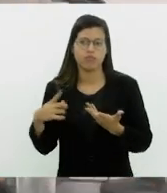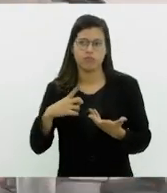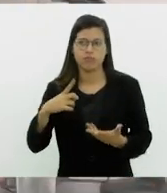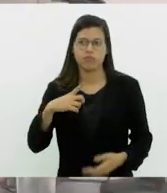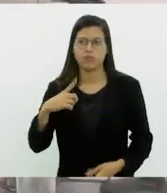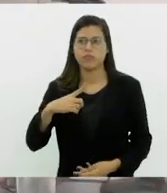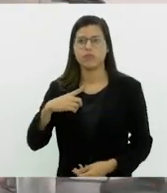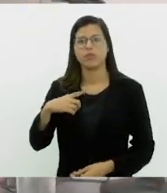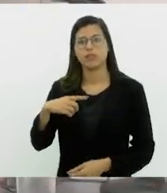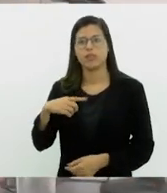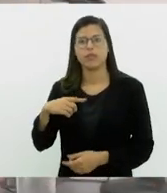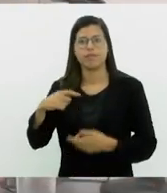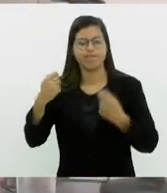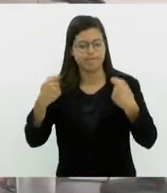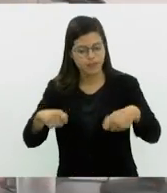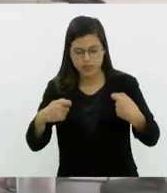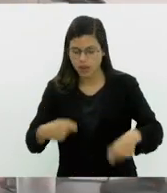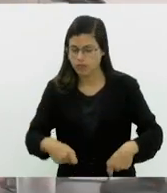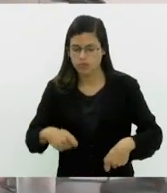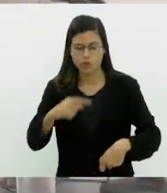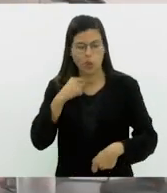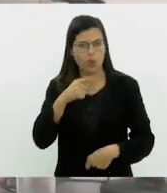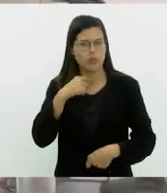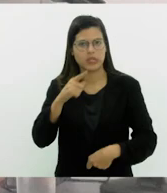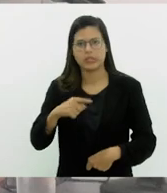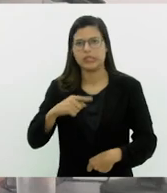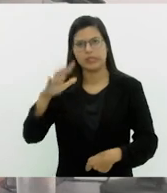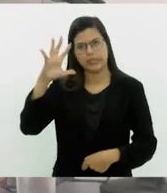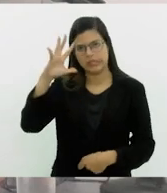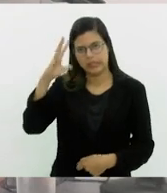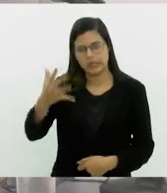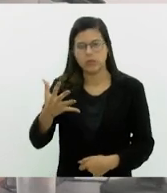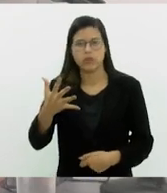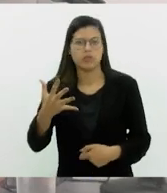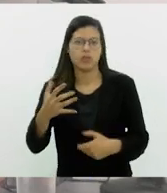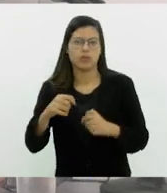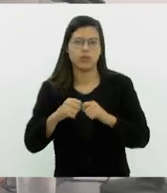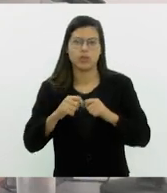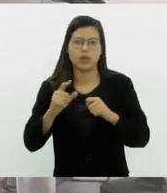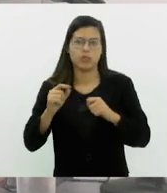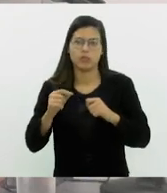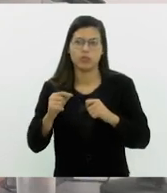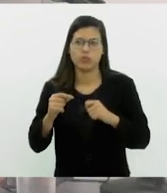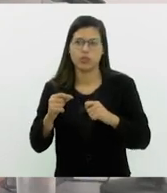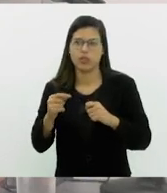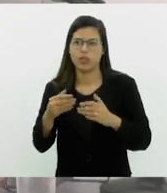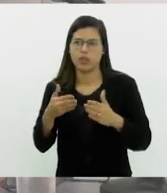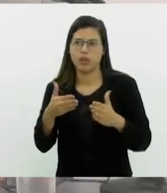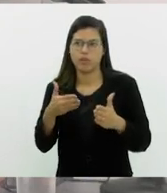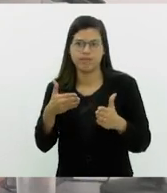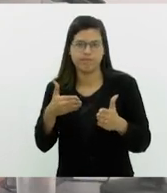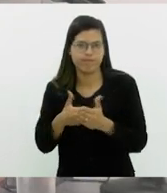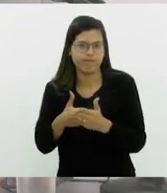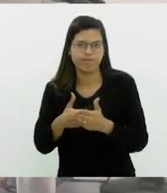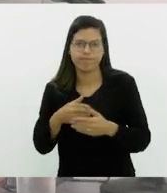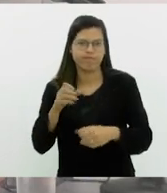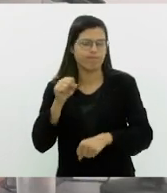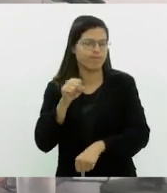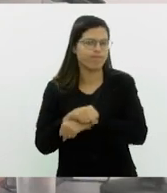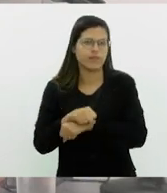não chegamos a uma conclusão, então nós embargamos os L-pontos, embargamos porque não